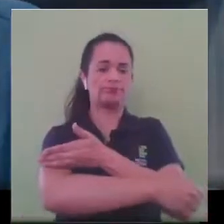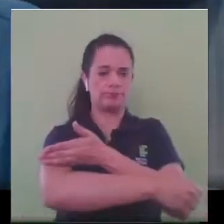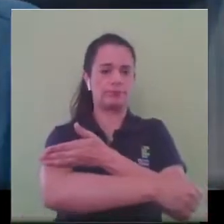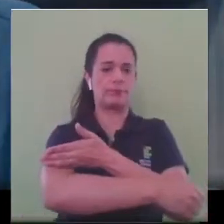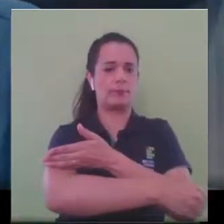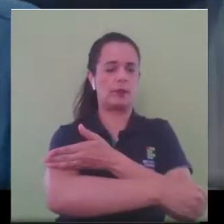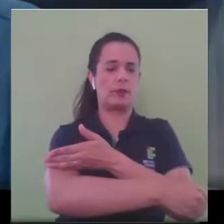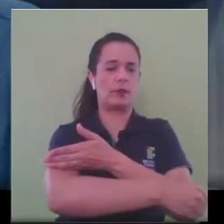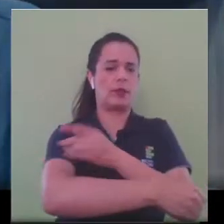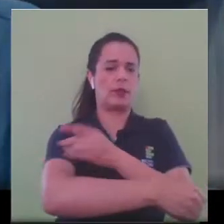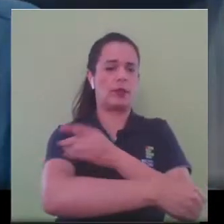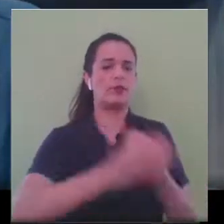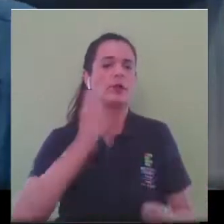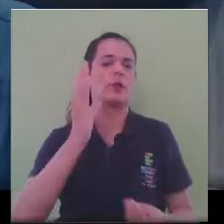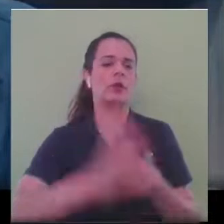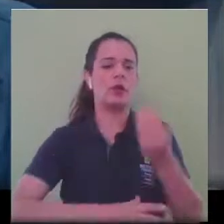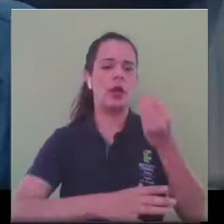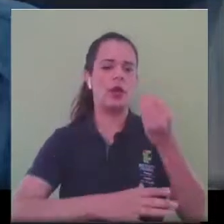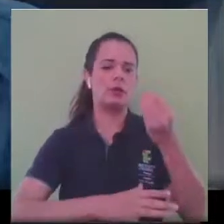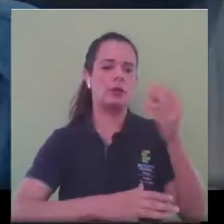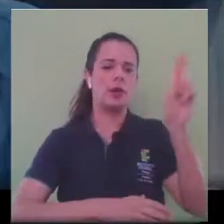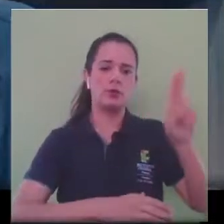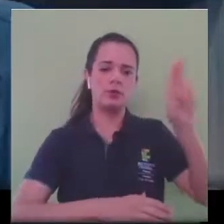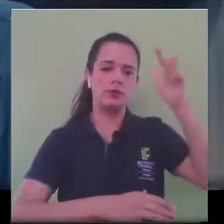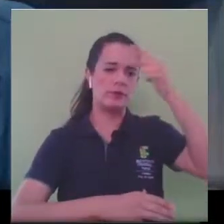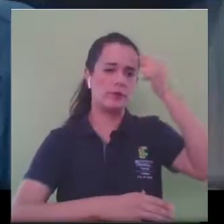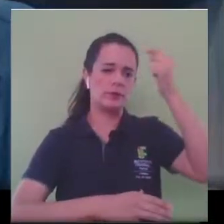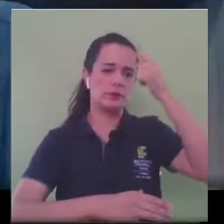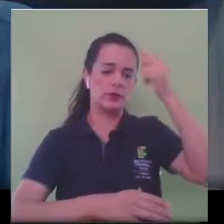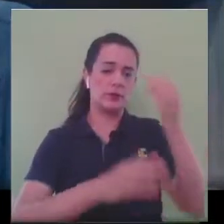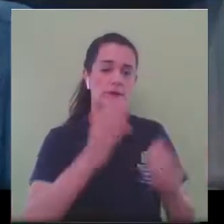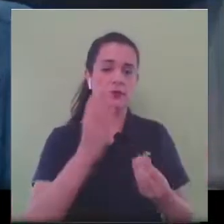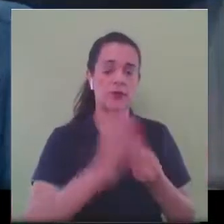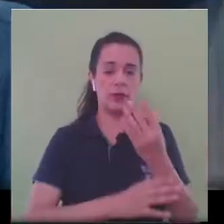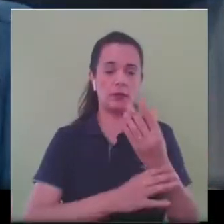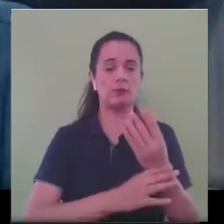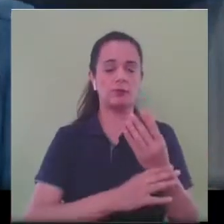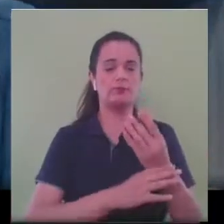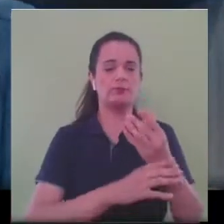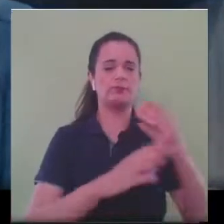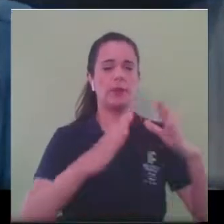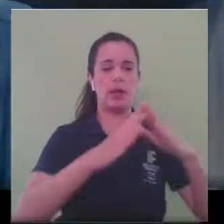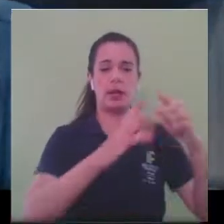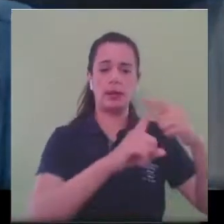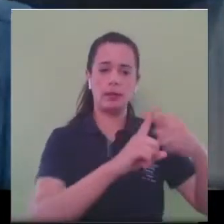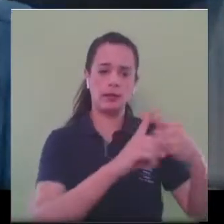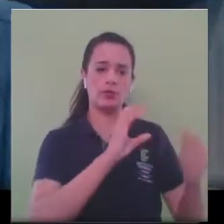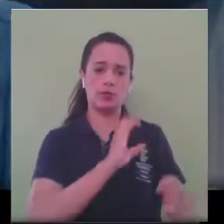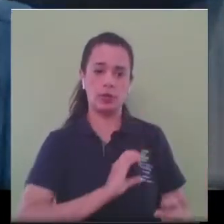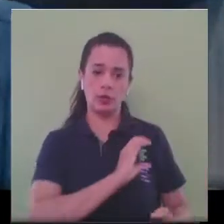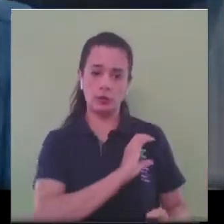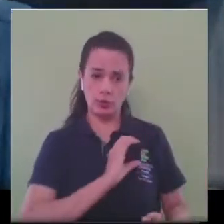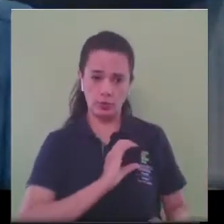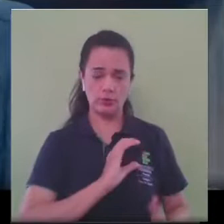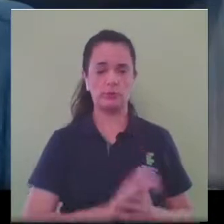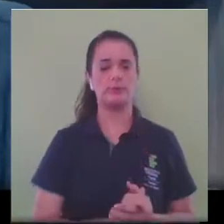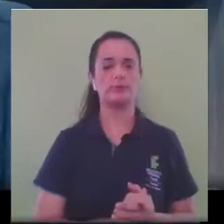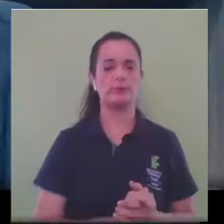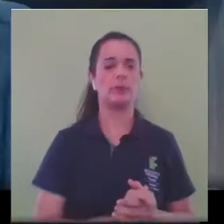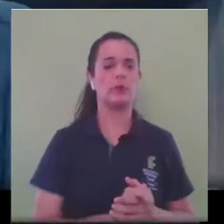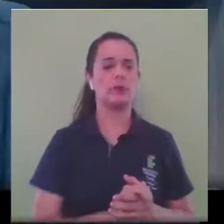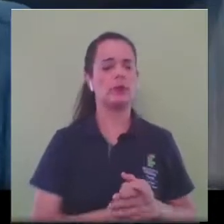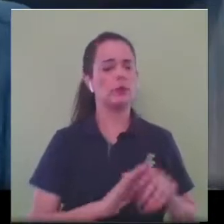as universidades, né, fundadas pela Igreja Católica, e já se estabeleceram ali os currículos e também as obras que